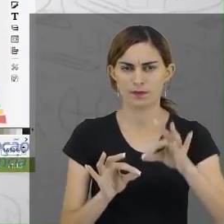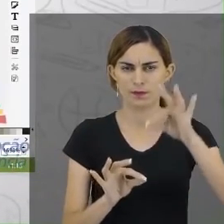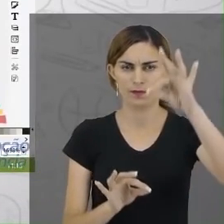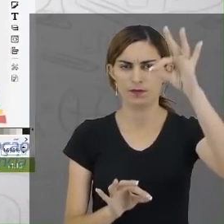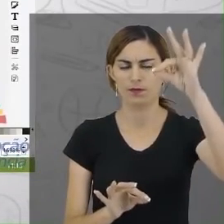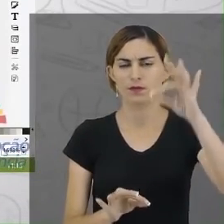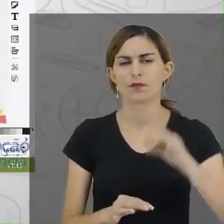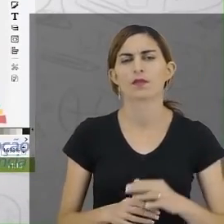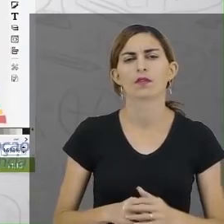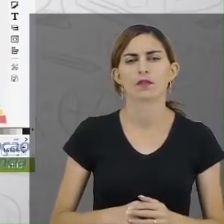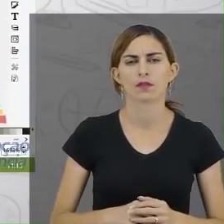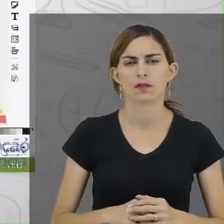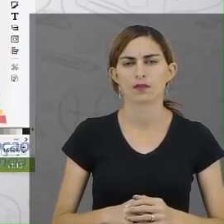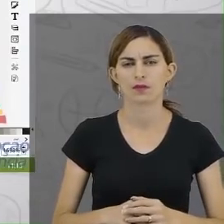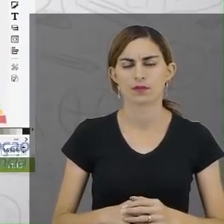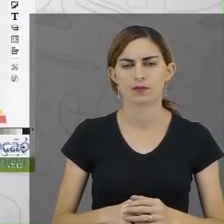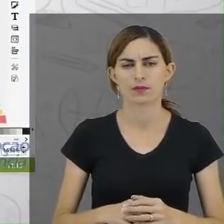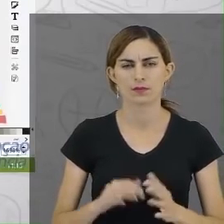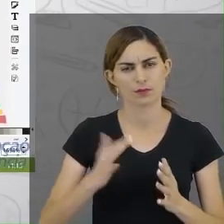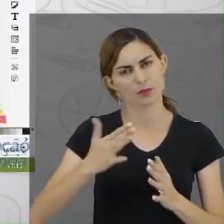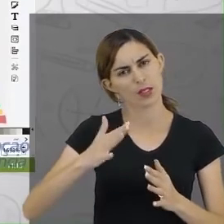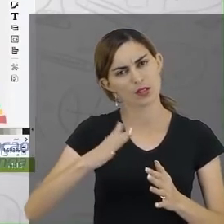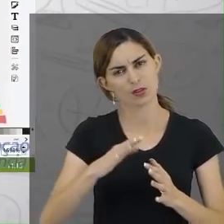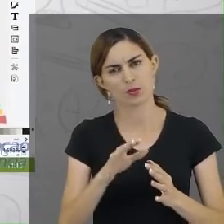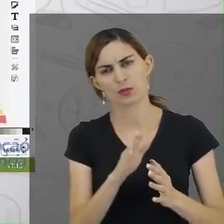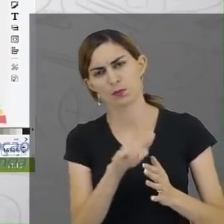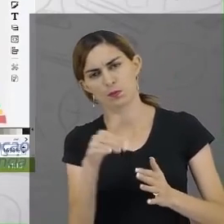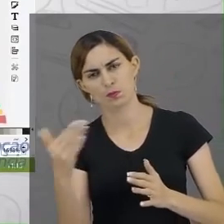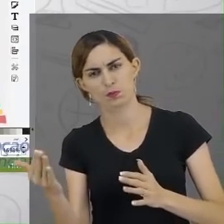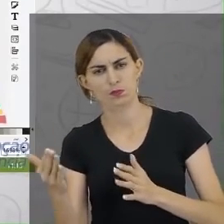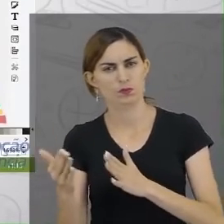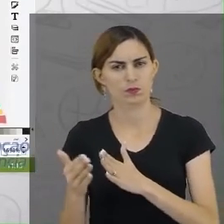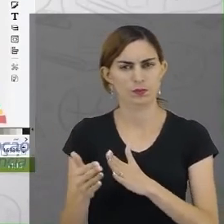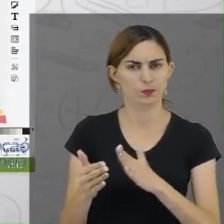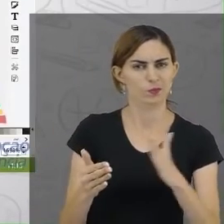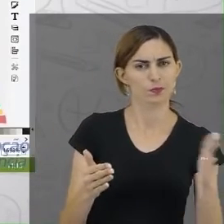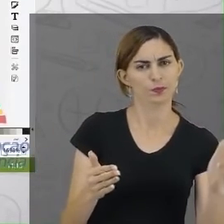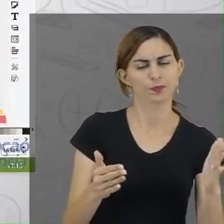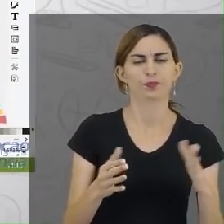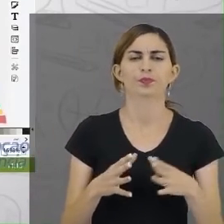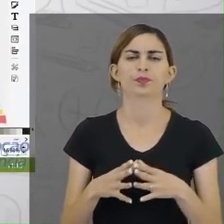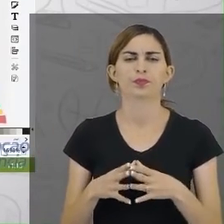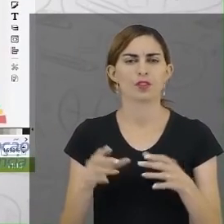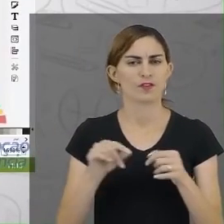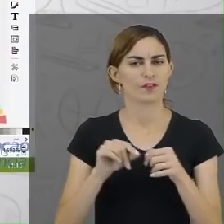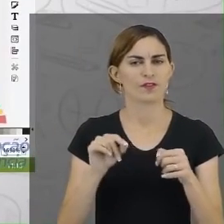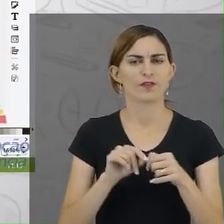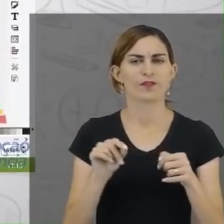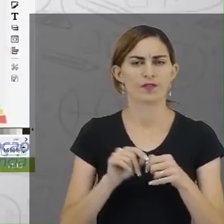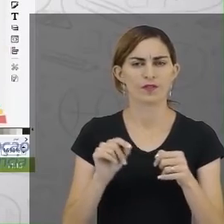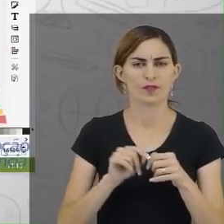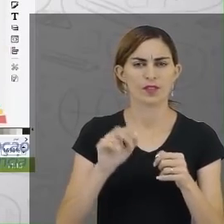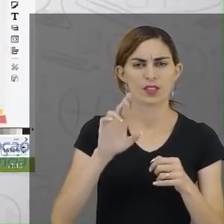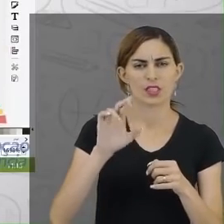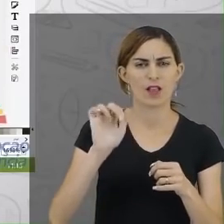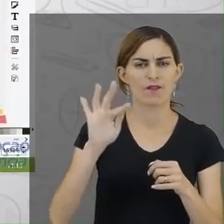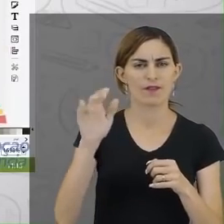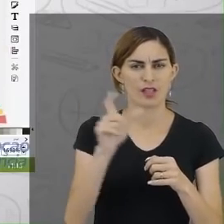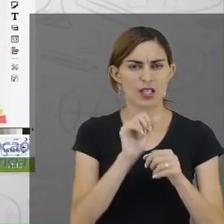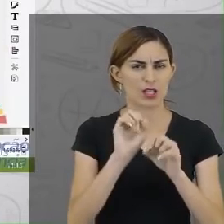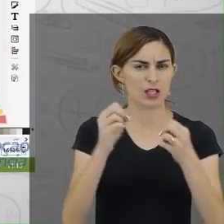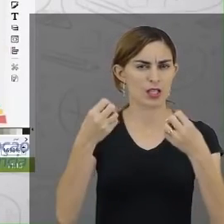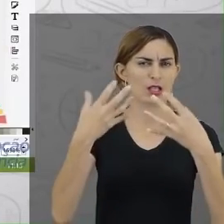ele para mais ou menos para esse lado, para poder fazer um